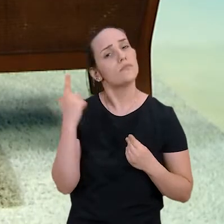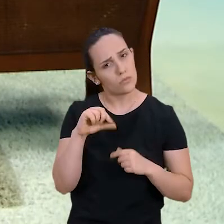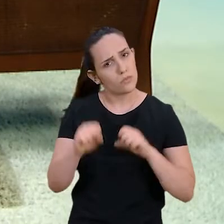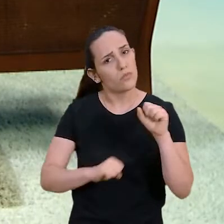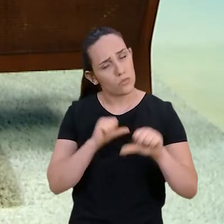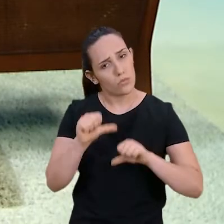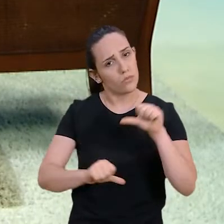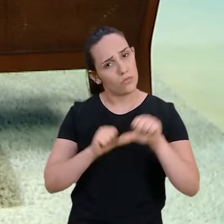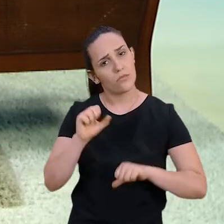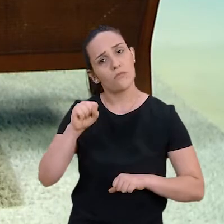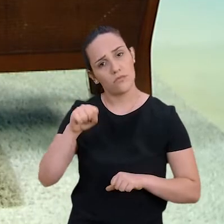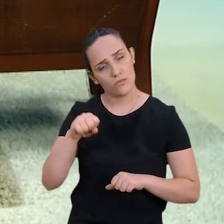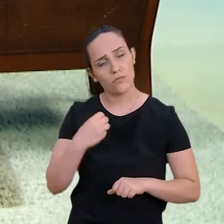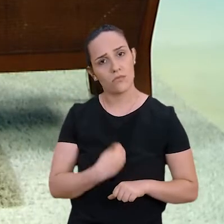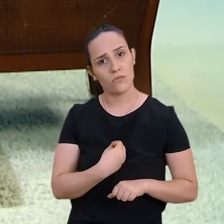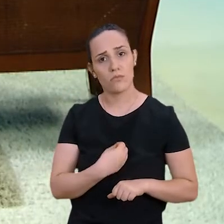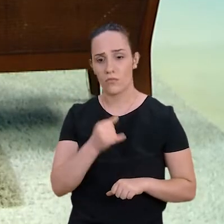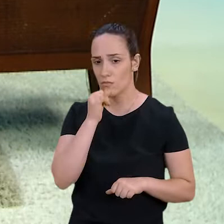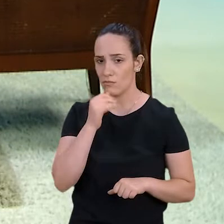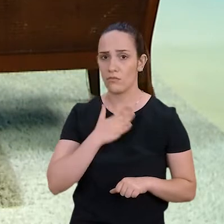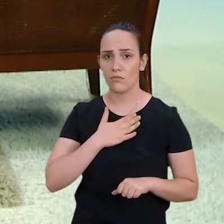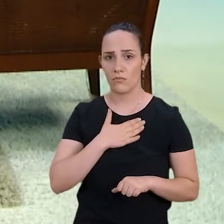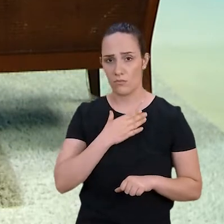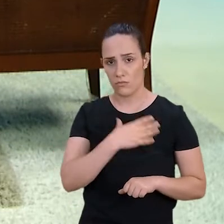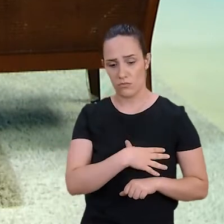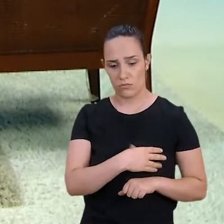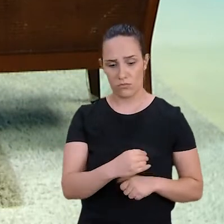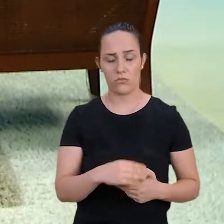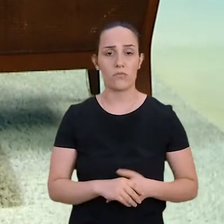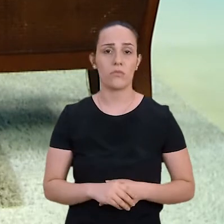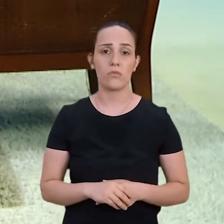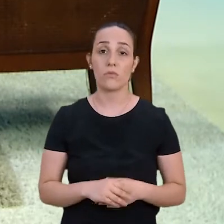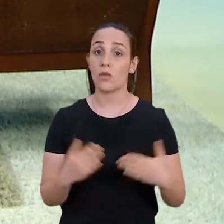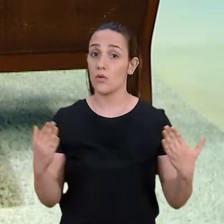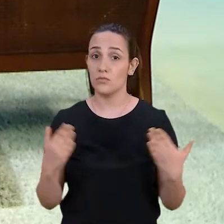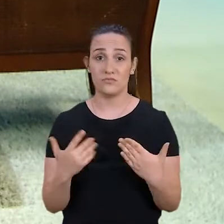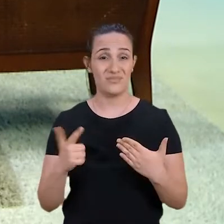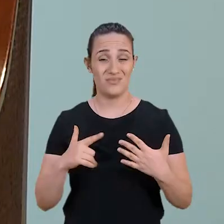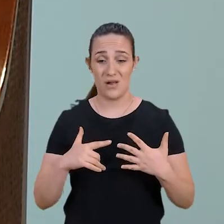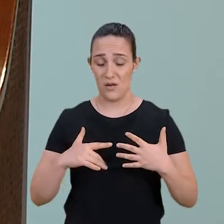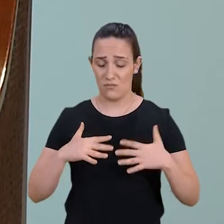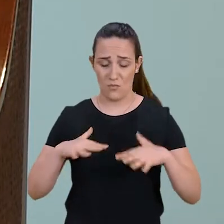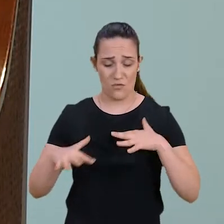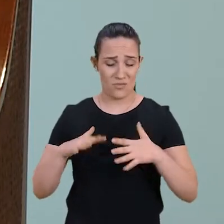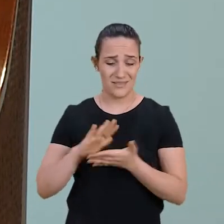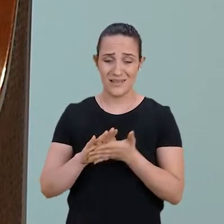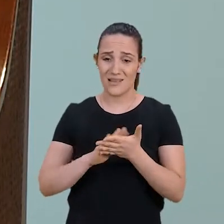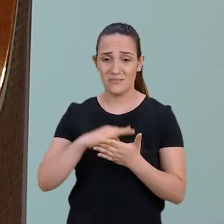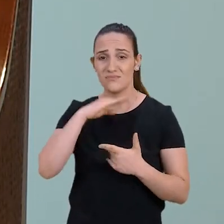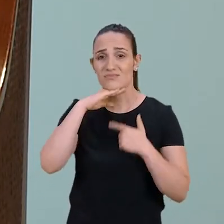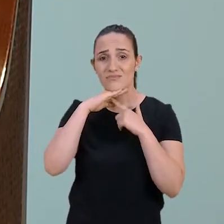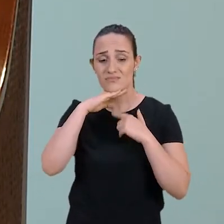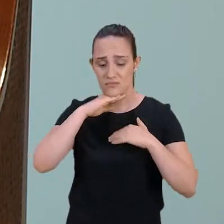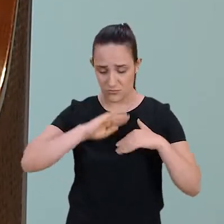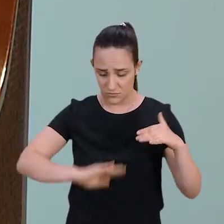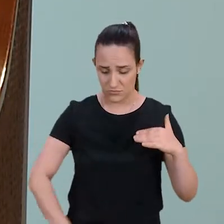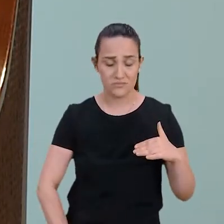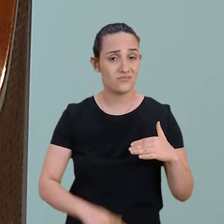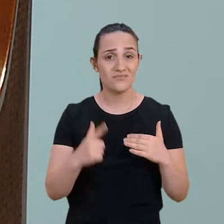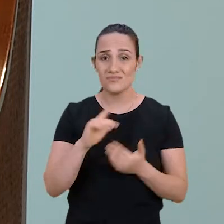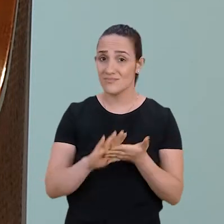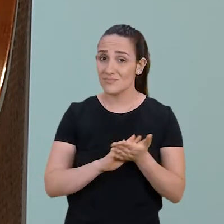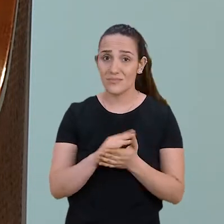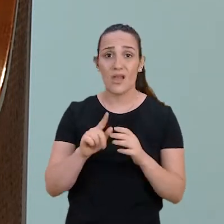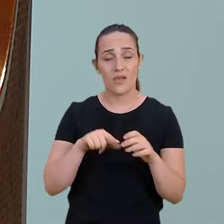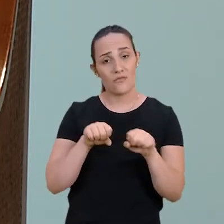eu tenho a história do meu filho, como eu estou colocando para vocês, né, que hoje ele não se mexe do pescoço para baixo, mas ele é formado em